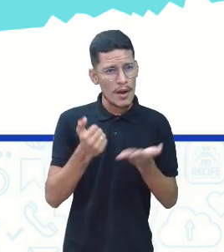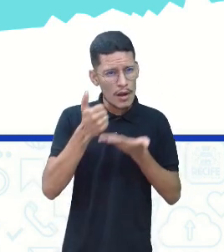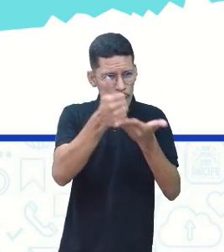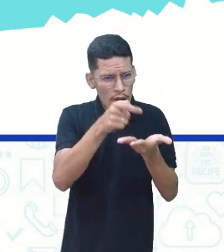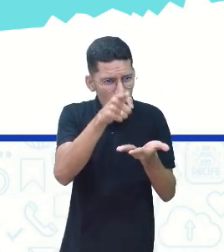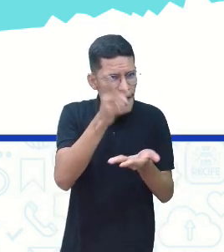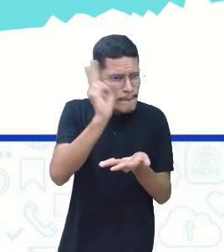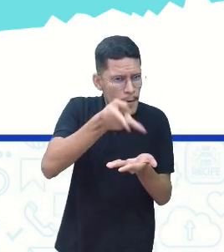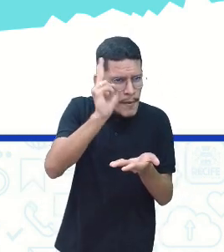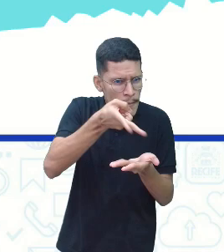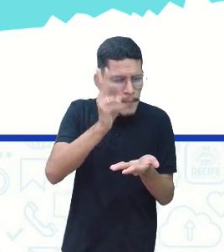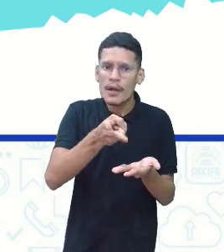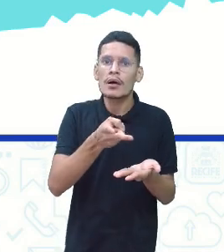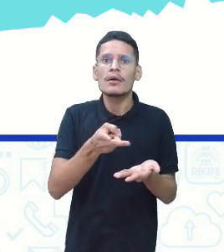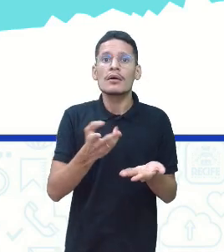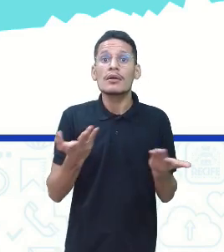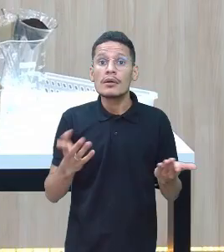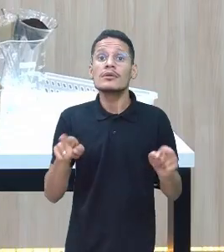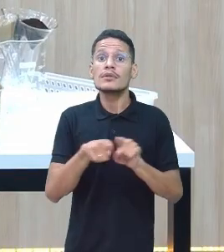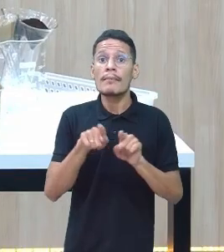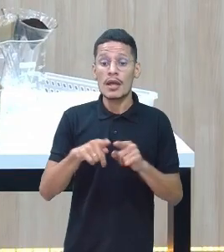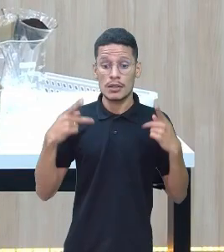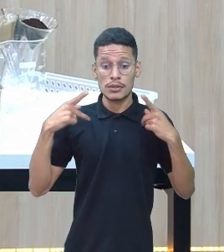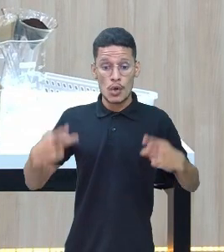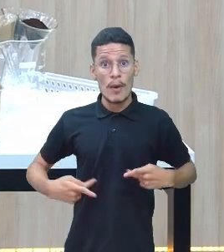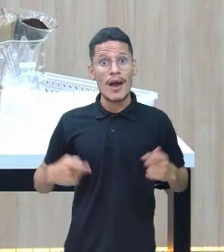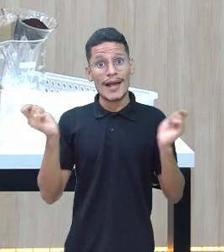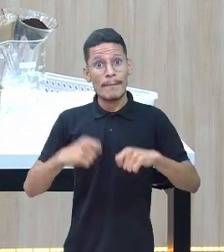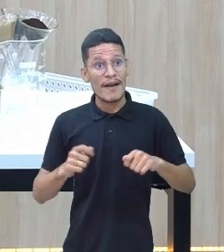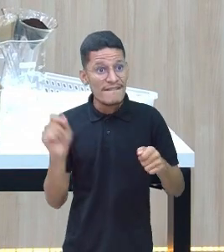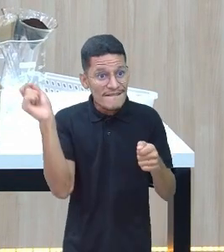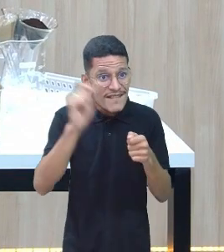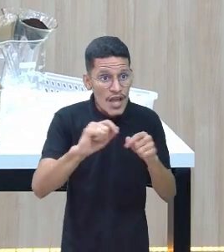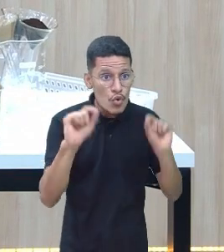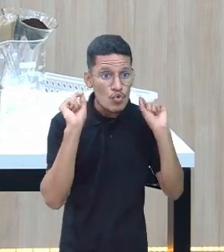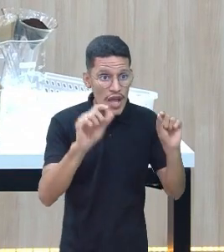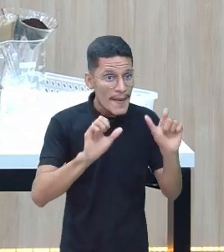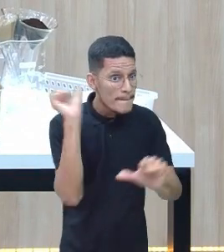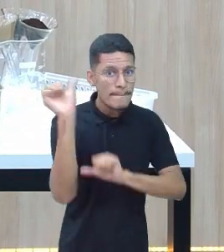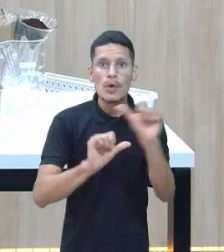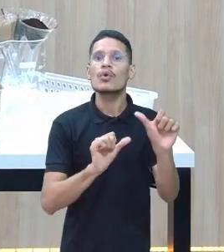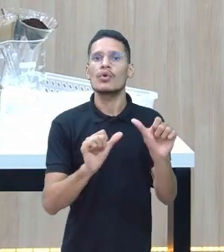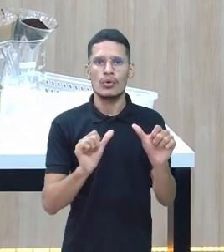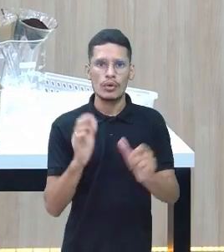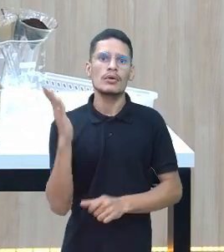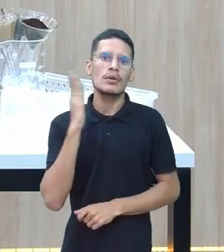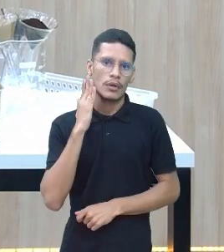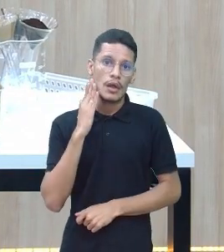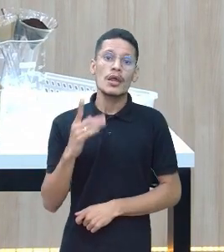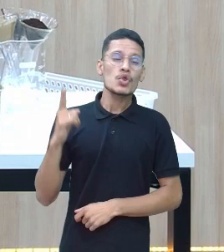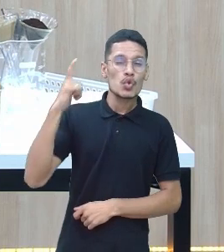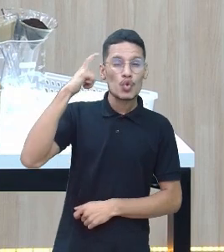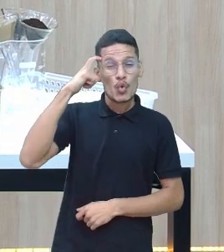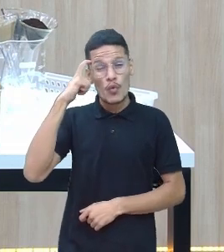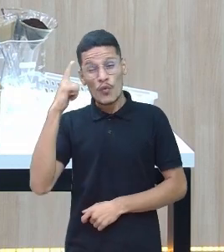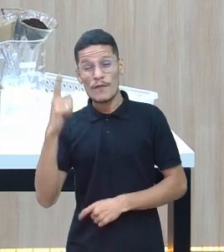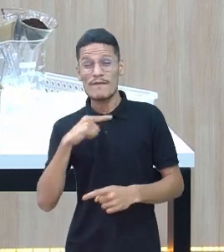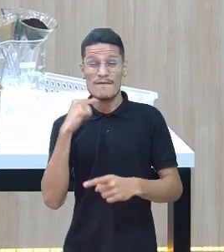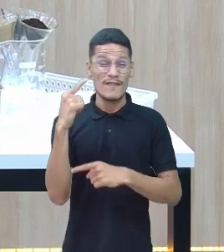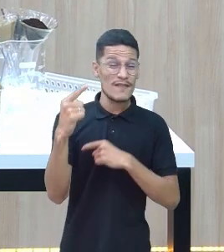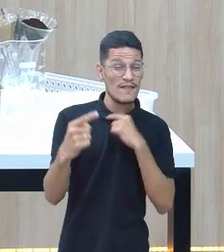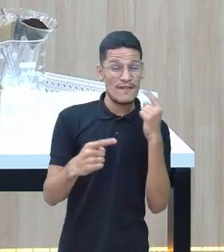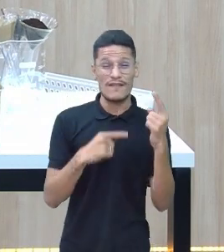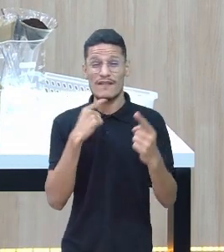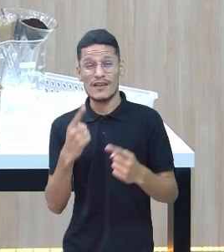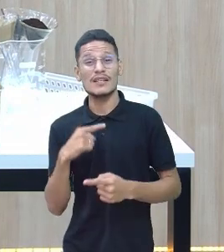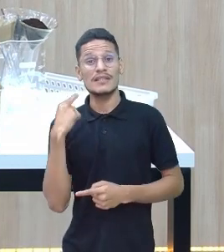permanecer dessa forma, ou o que é que o homem fez que transformou. Então, são algumas questões para quando a gente conhece